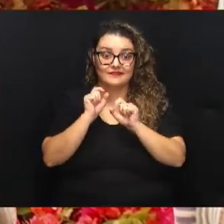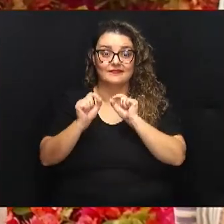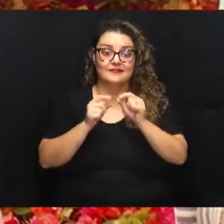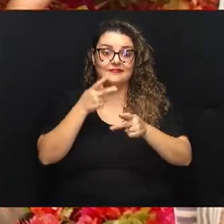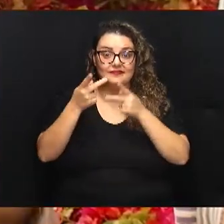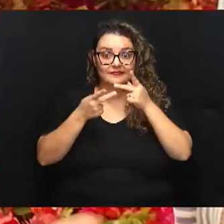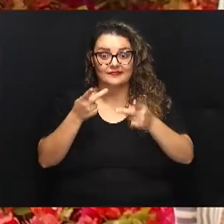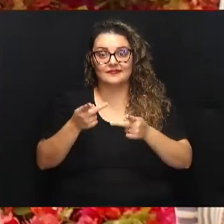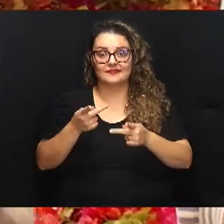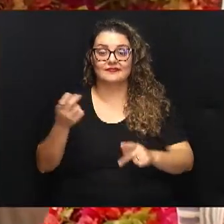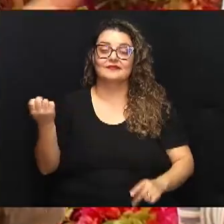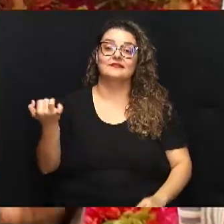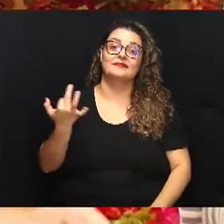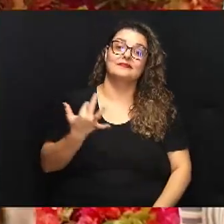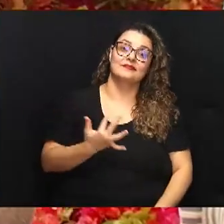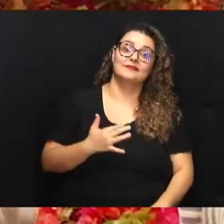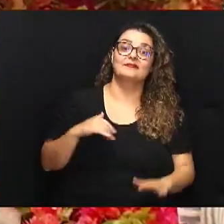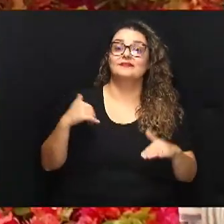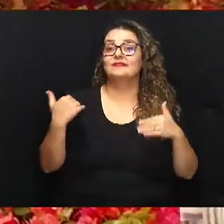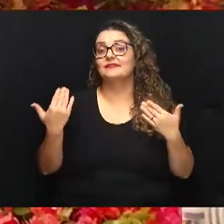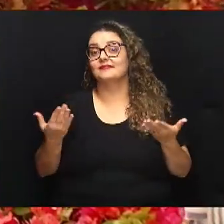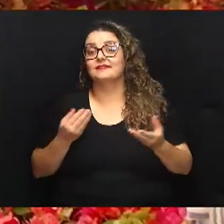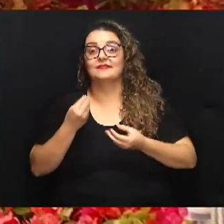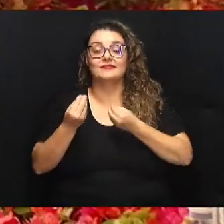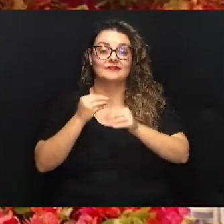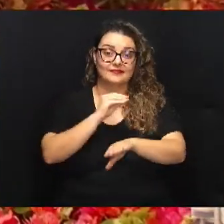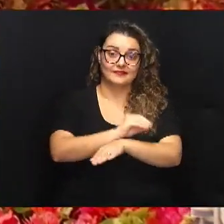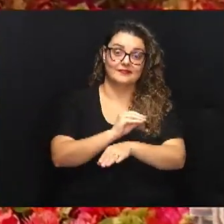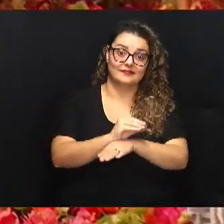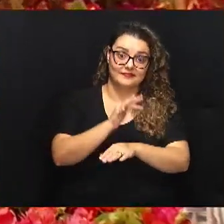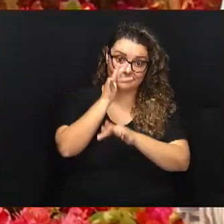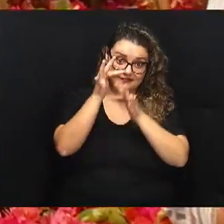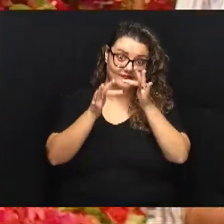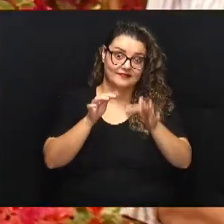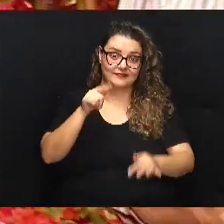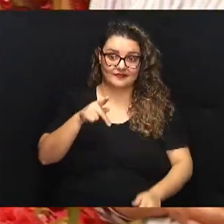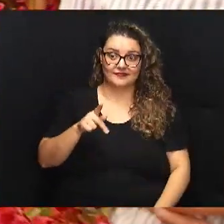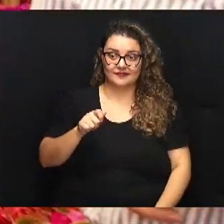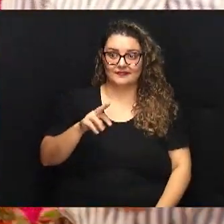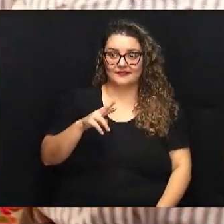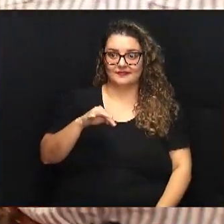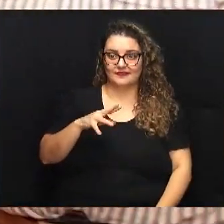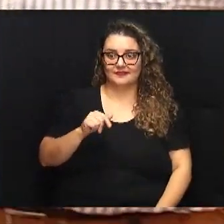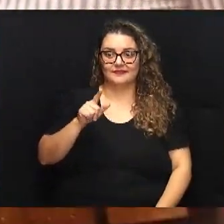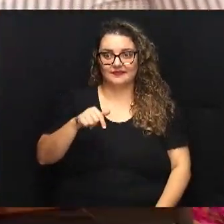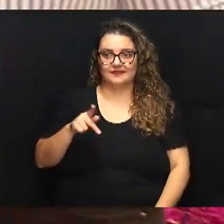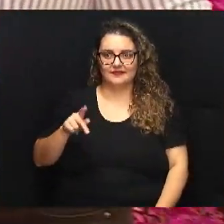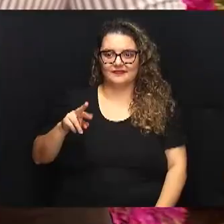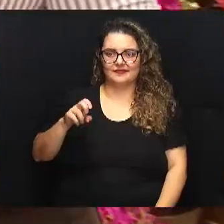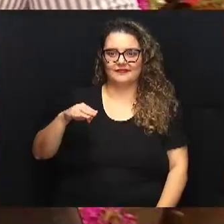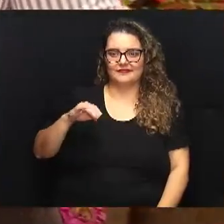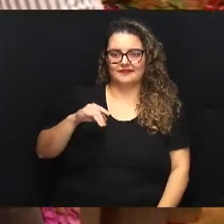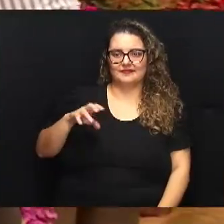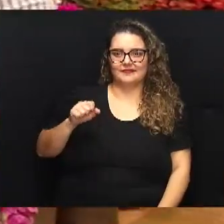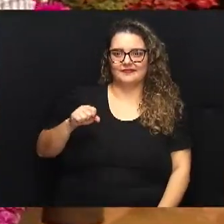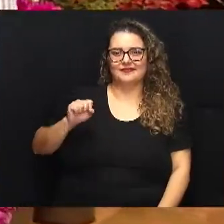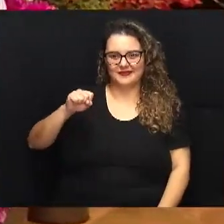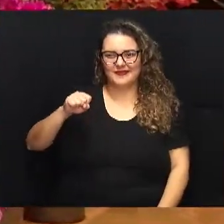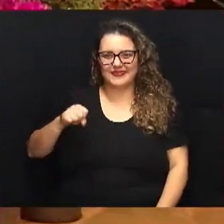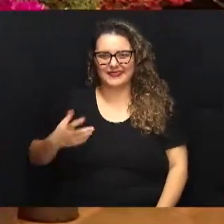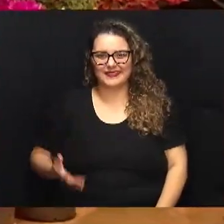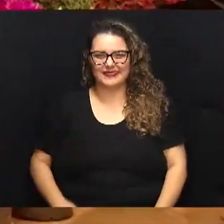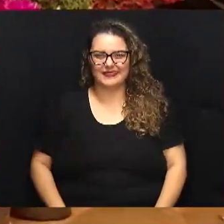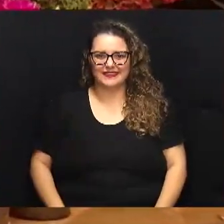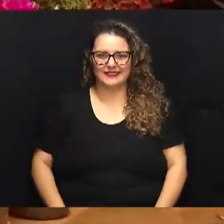gente quantas são, quais são, como cuidar dessas flores é a Patrícia Porto, que é permissionária aqui, né, Patrícia? Isso mesmo.